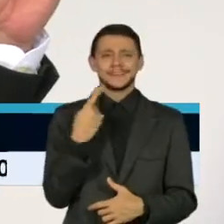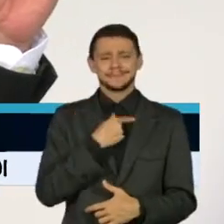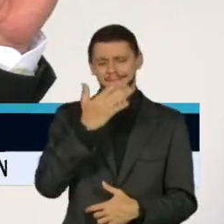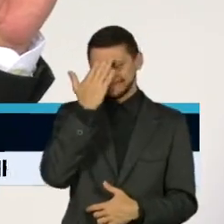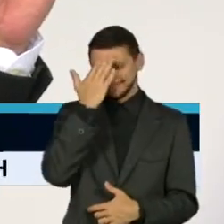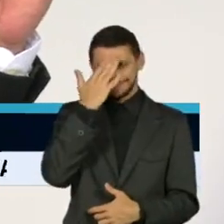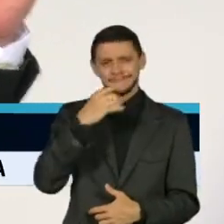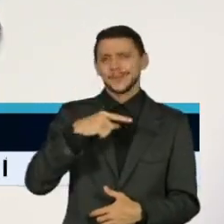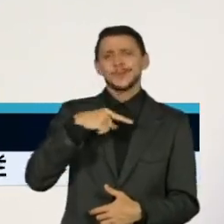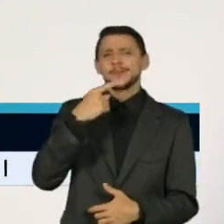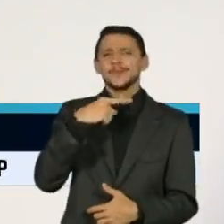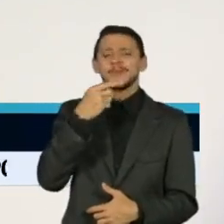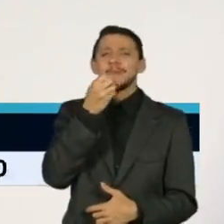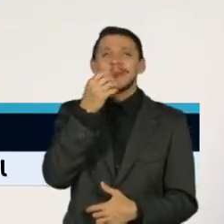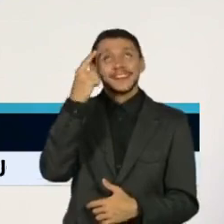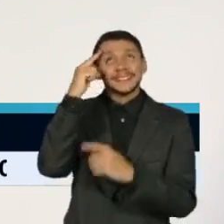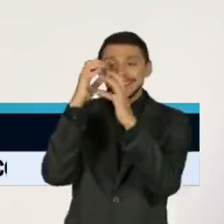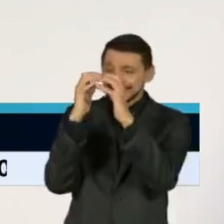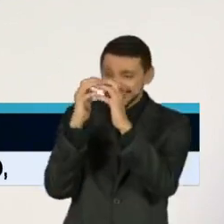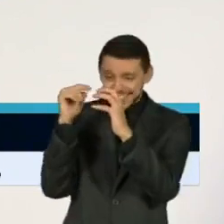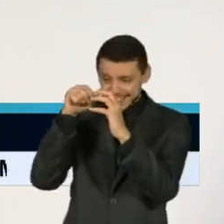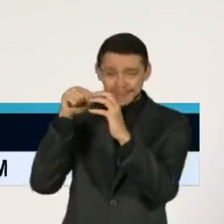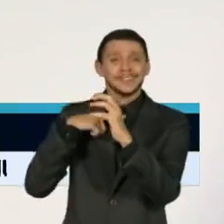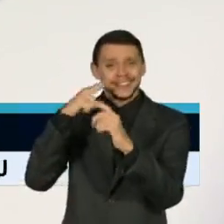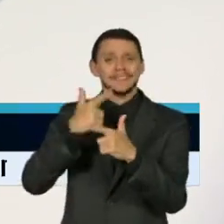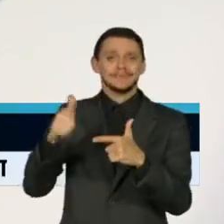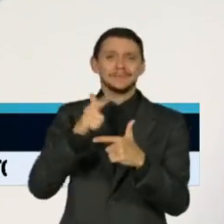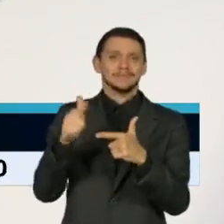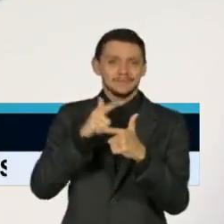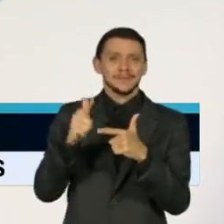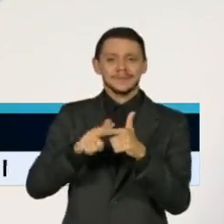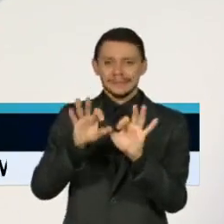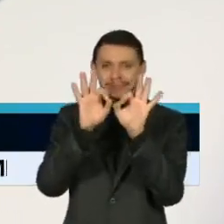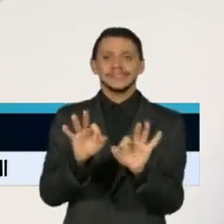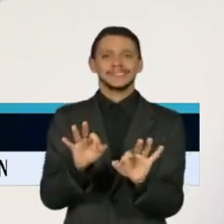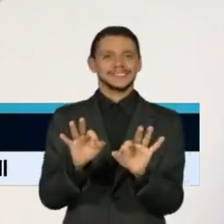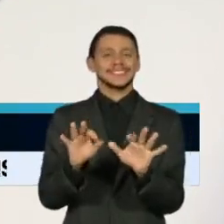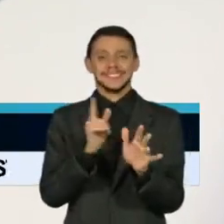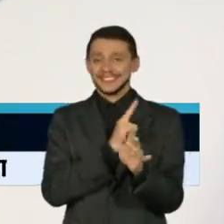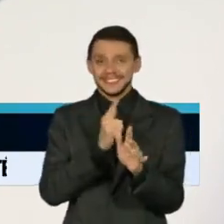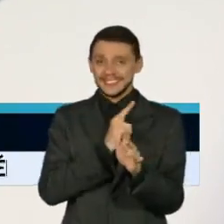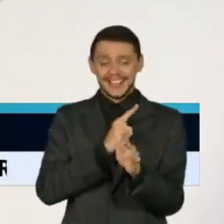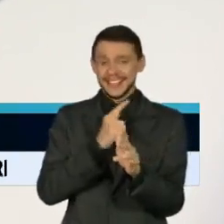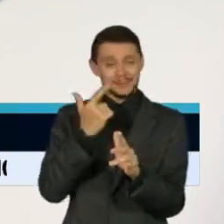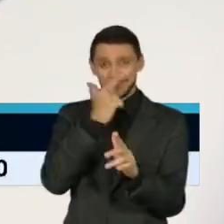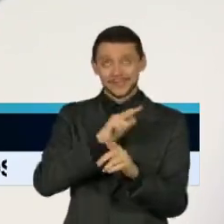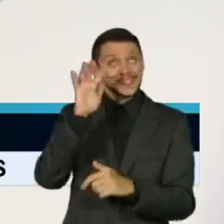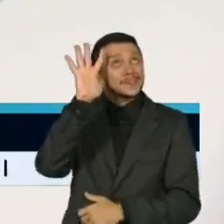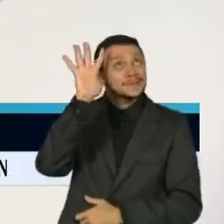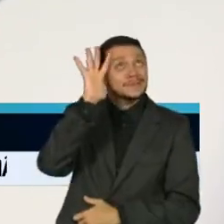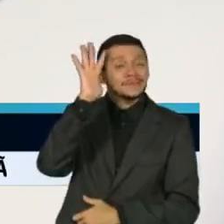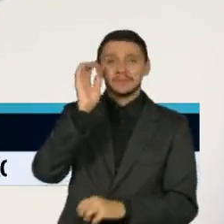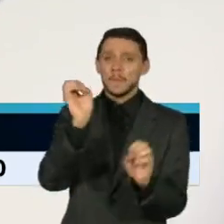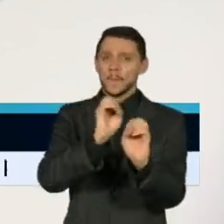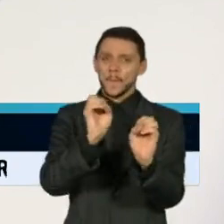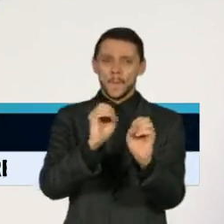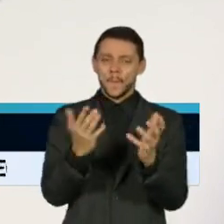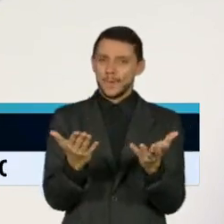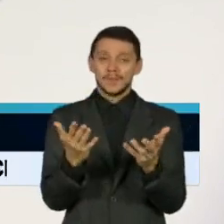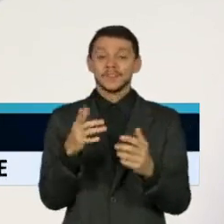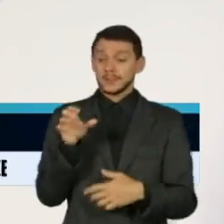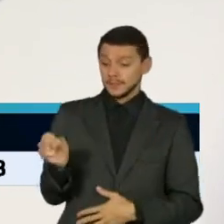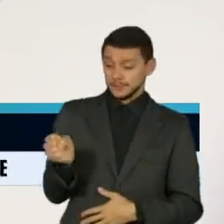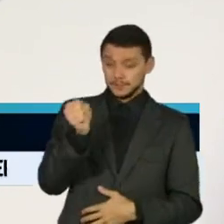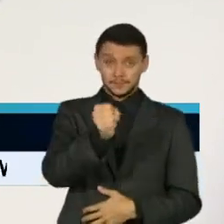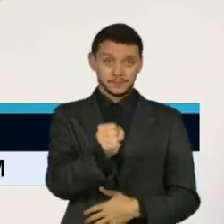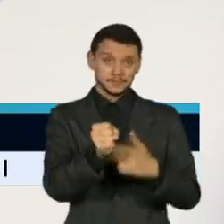funciona bem cerebralmente crescer tem problema cognitivo problema de raciocínio e aí você coloca isso